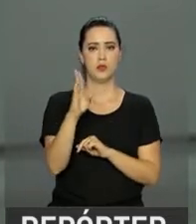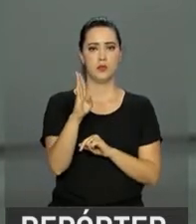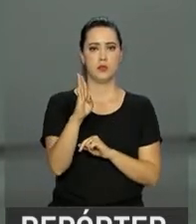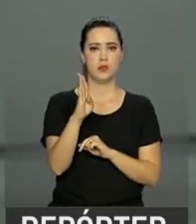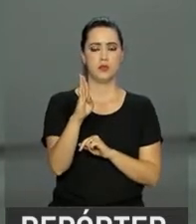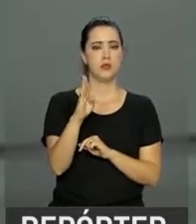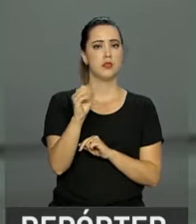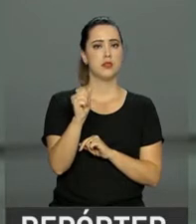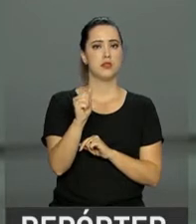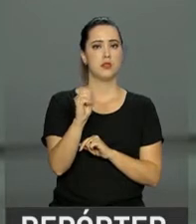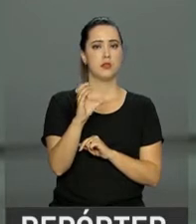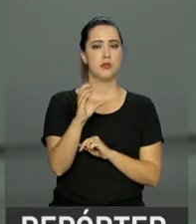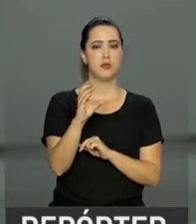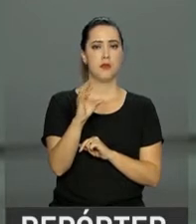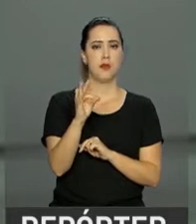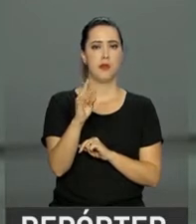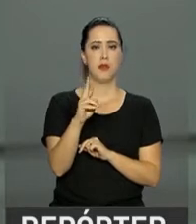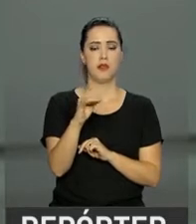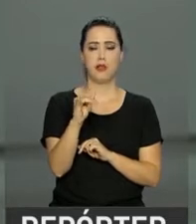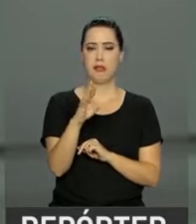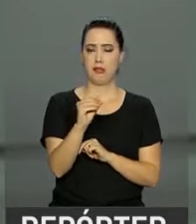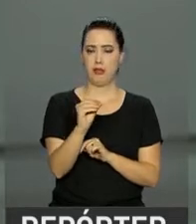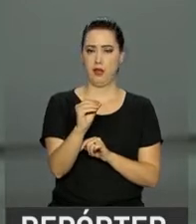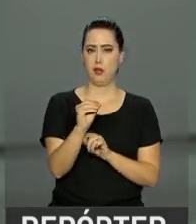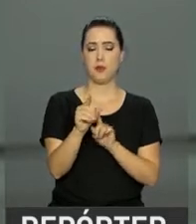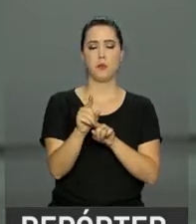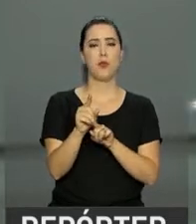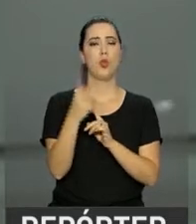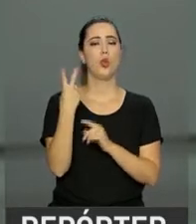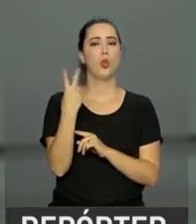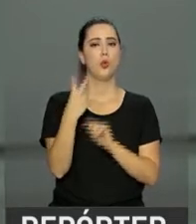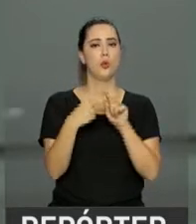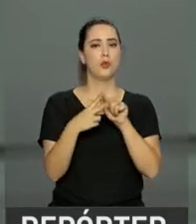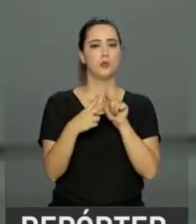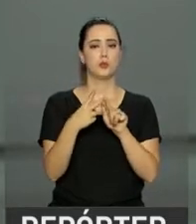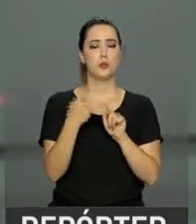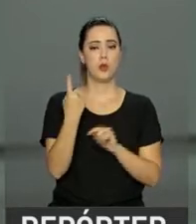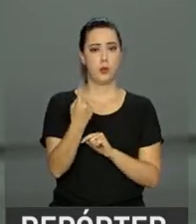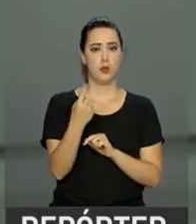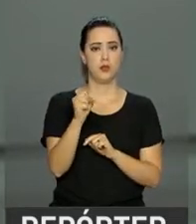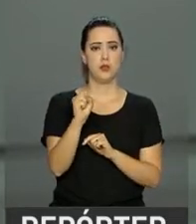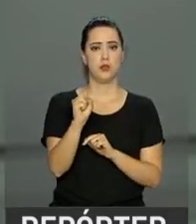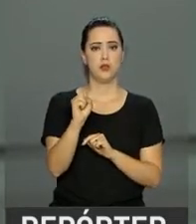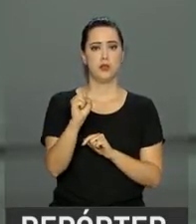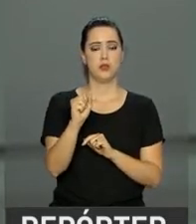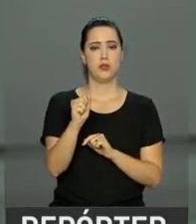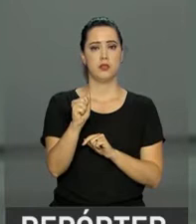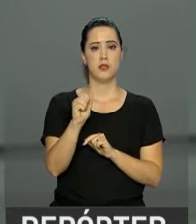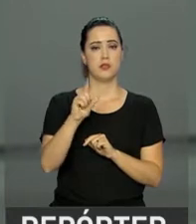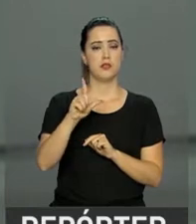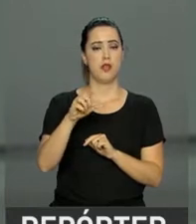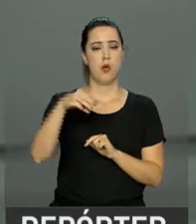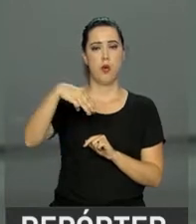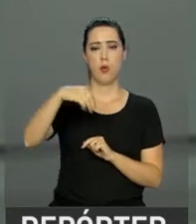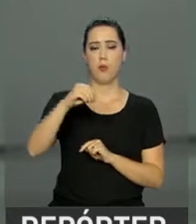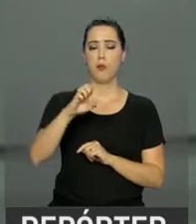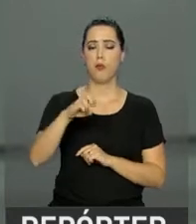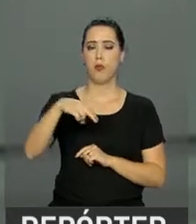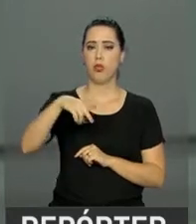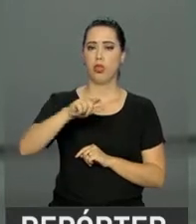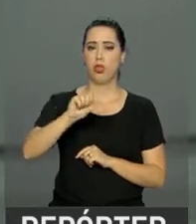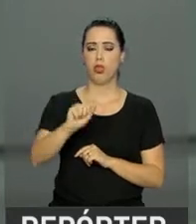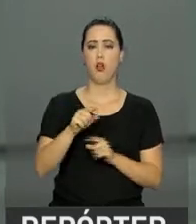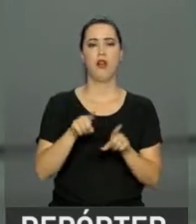bactéria é a salmonela que se ingerida pelos seres humanos em qualquer tipo de carne pode provocar